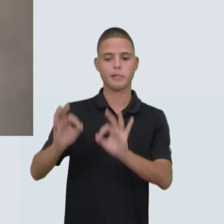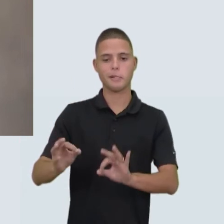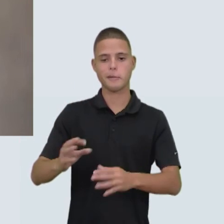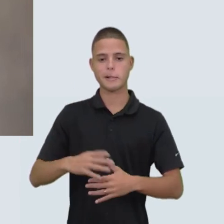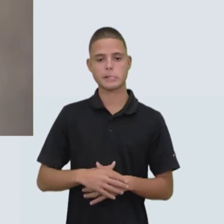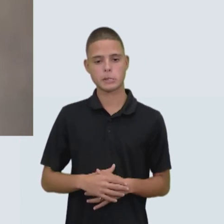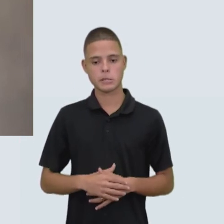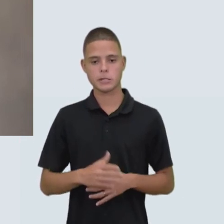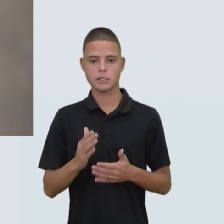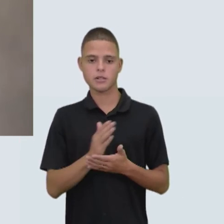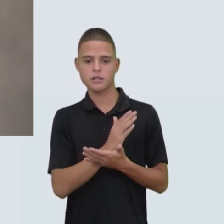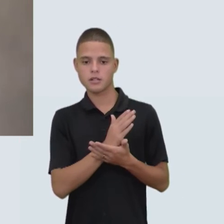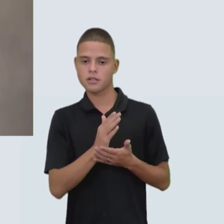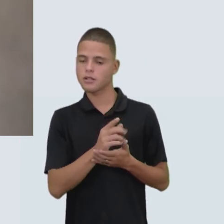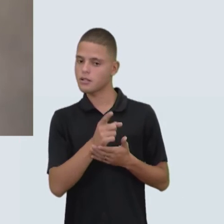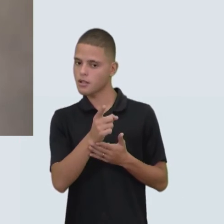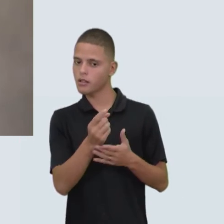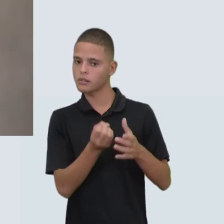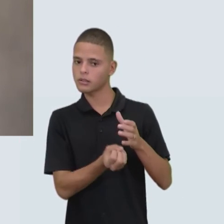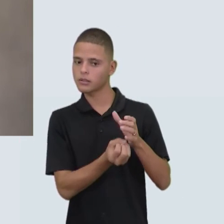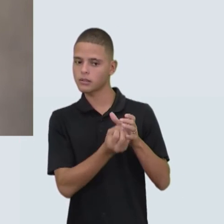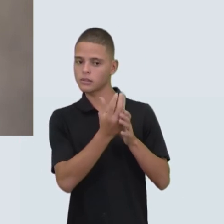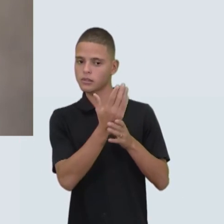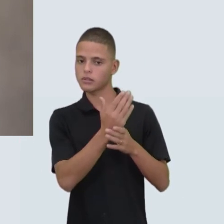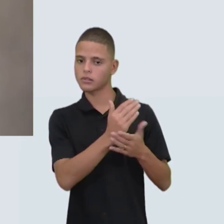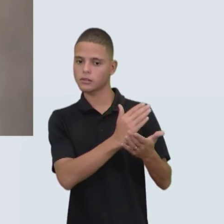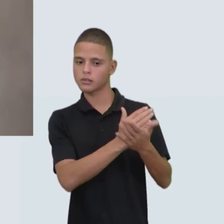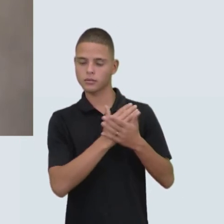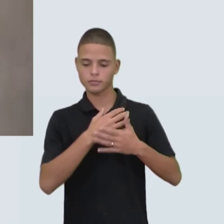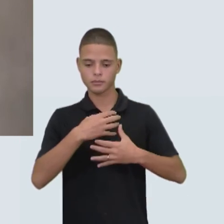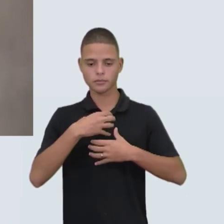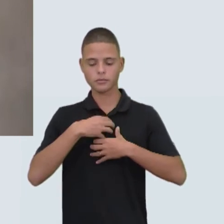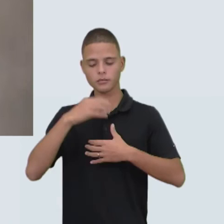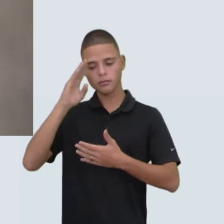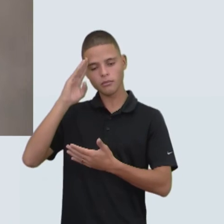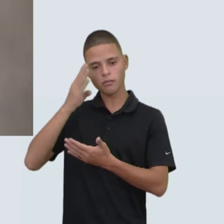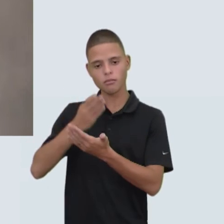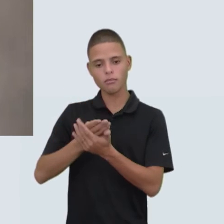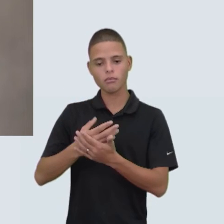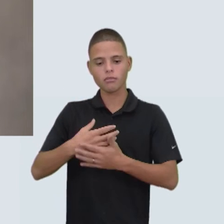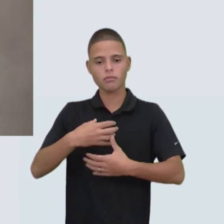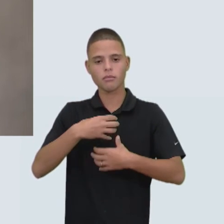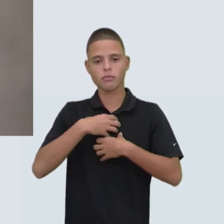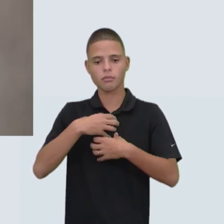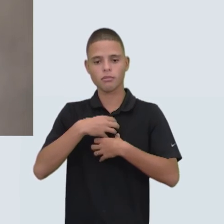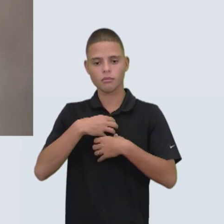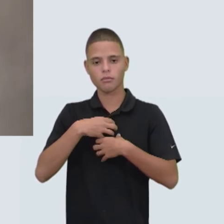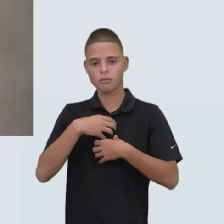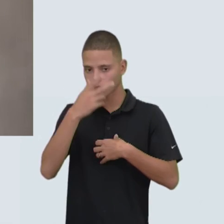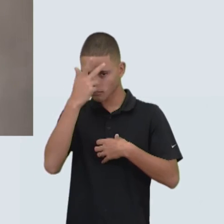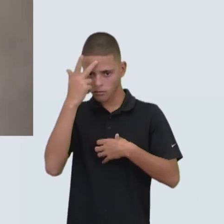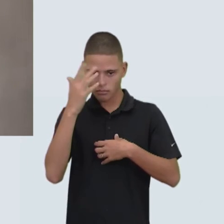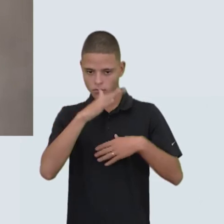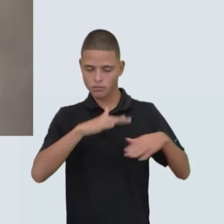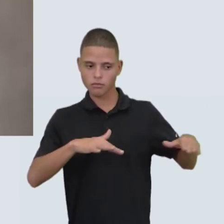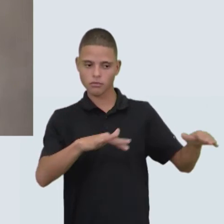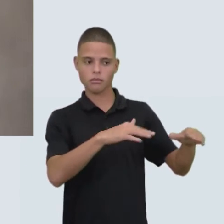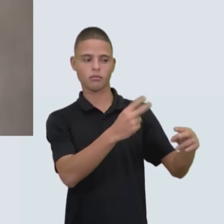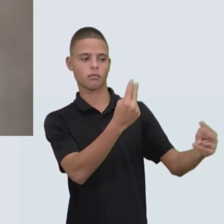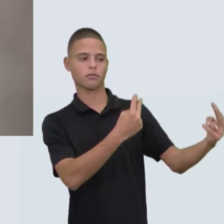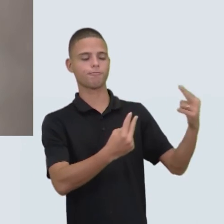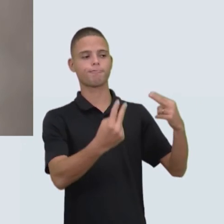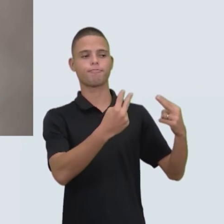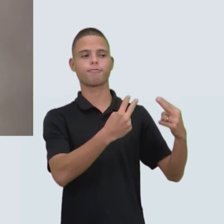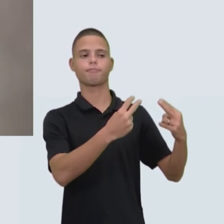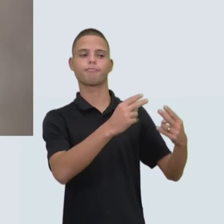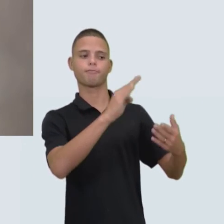aí, esse conteúdo legal que você vai criar, ele vai trazer um sentimento de confiança, de percepção das pessoas sobre você e sobre o seu